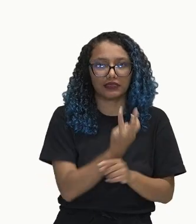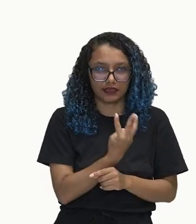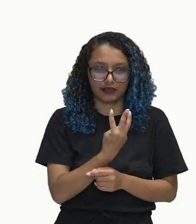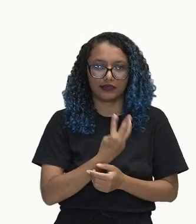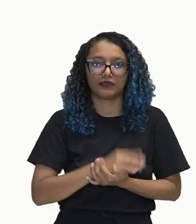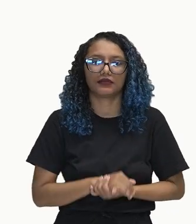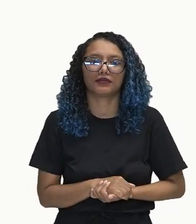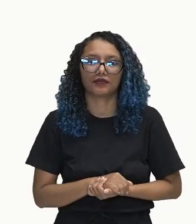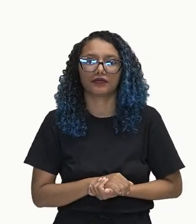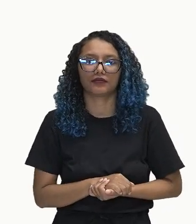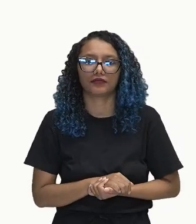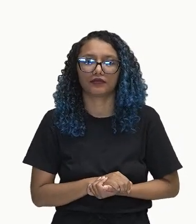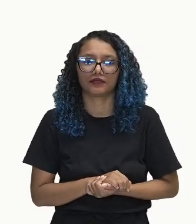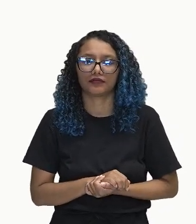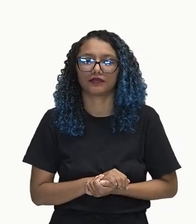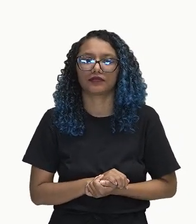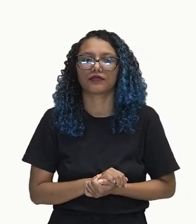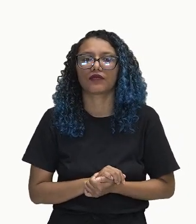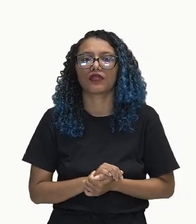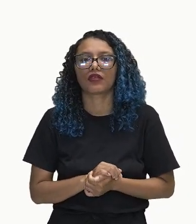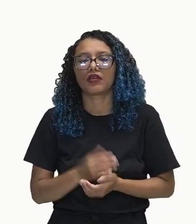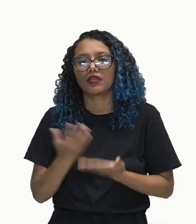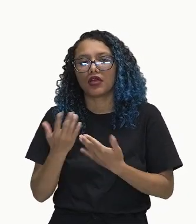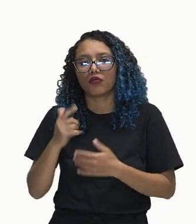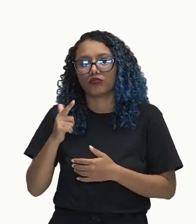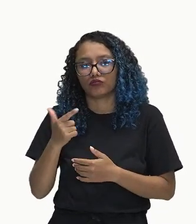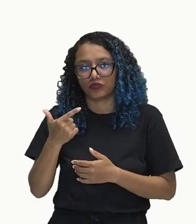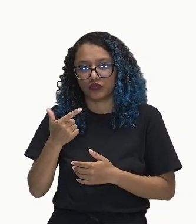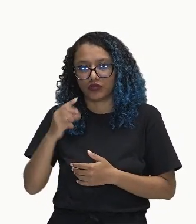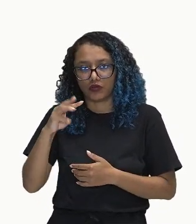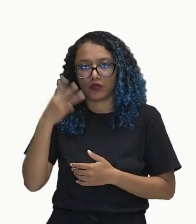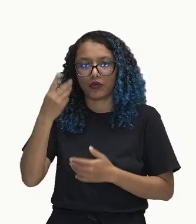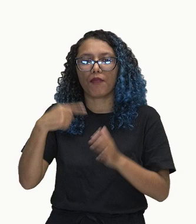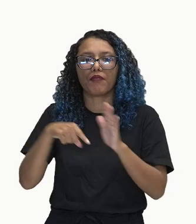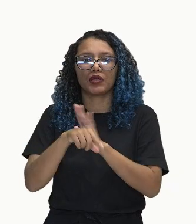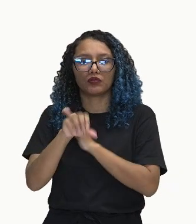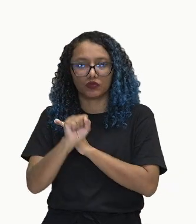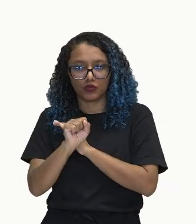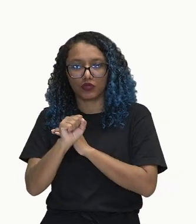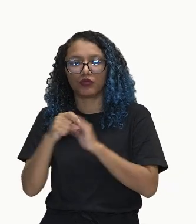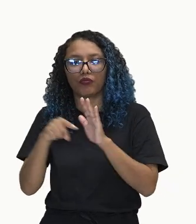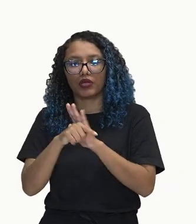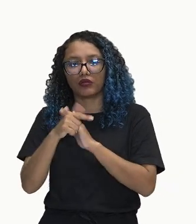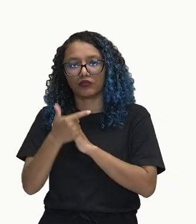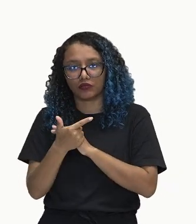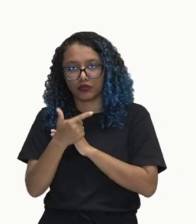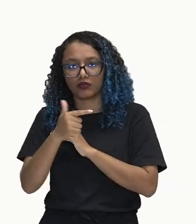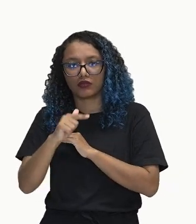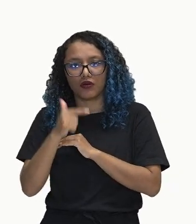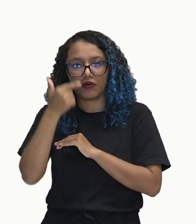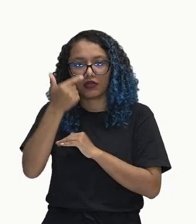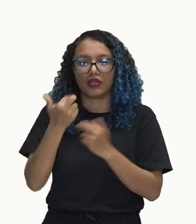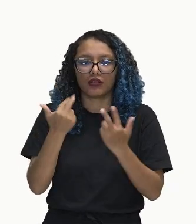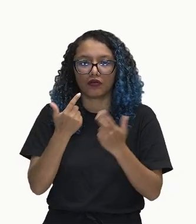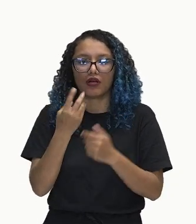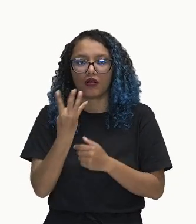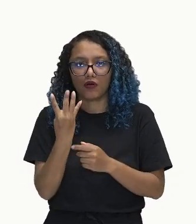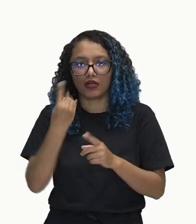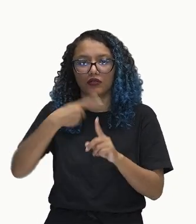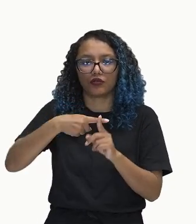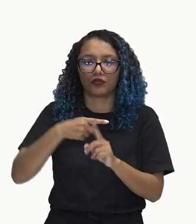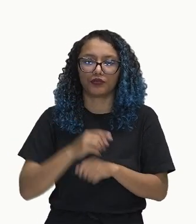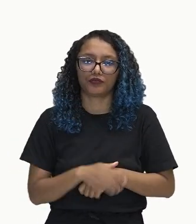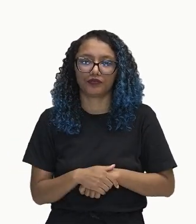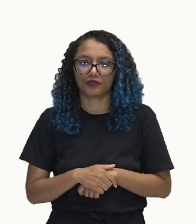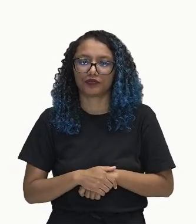vejamos. Menos 2 ao cubo é menos 8, menos 2 ao quadrado é 4